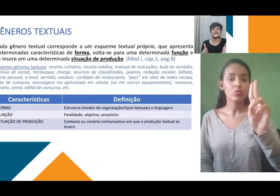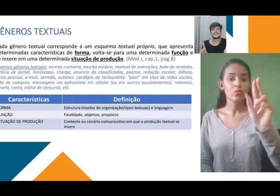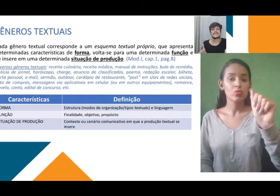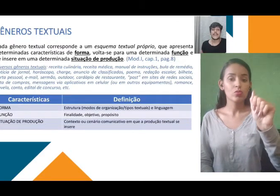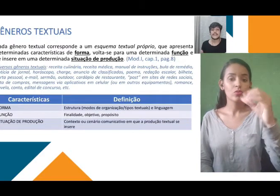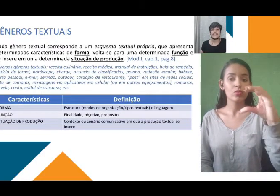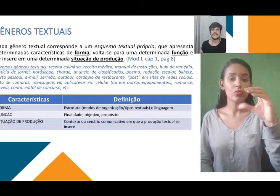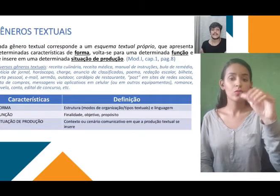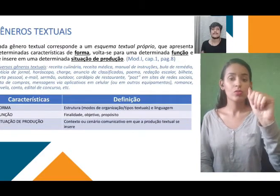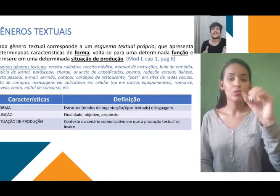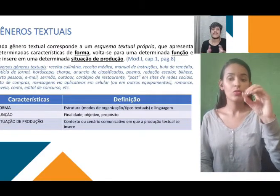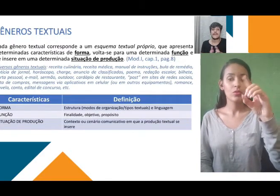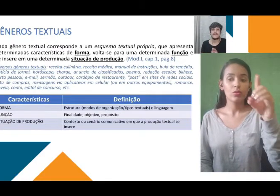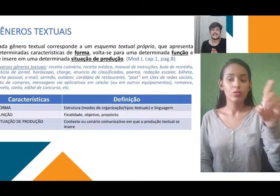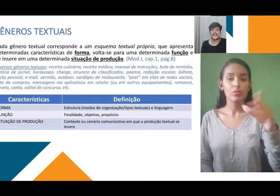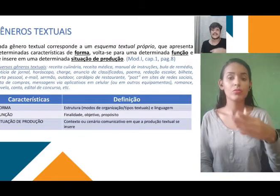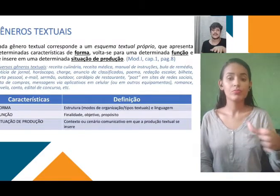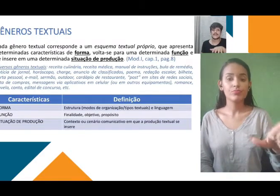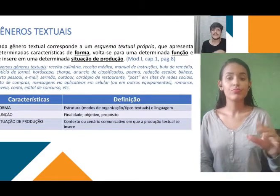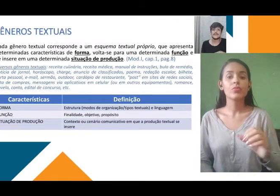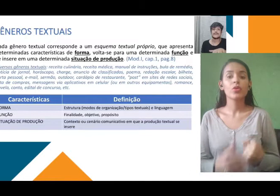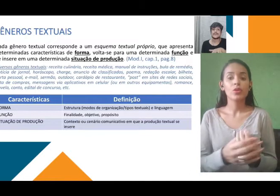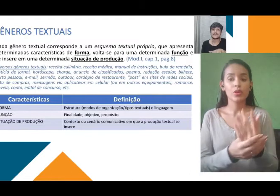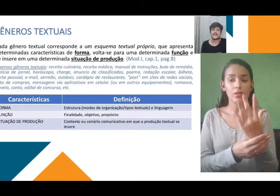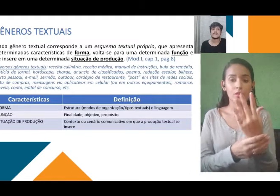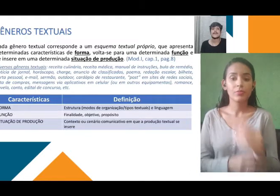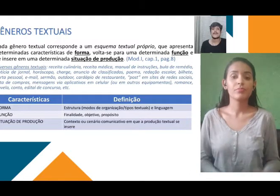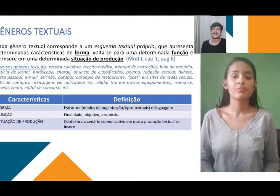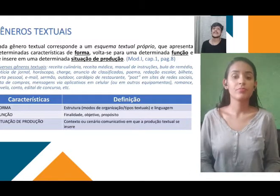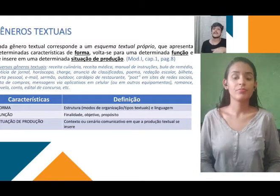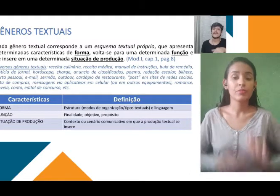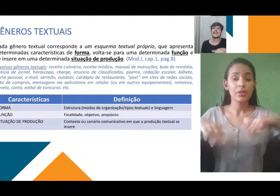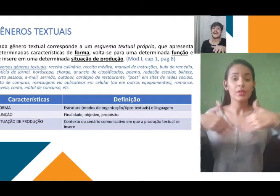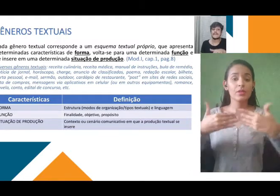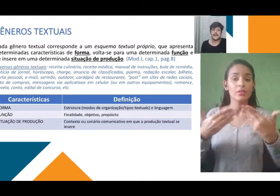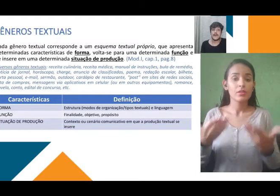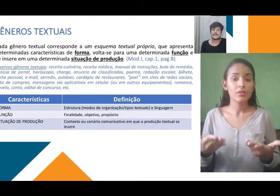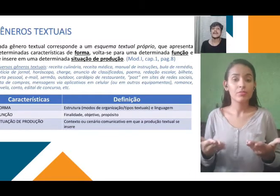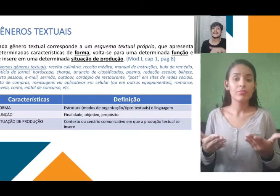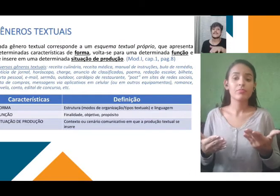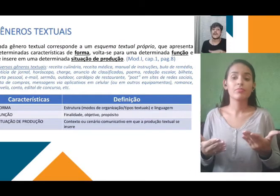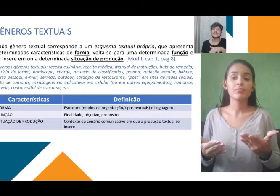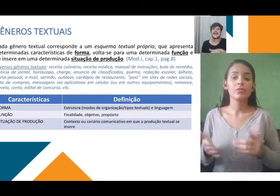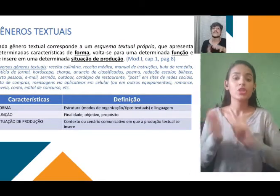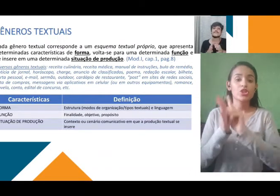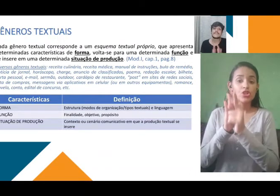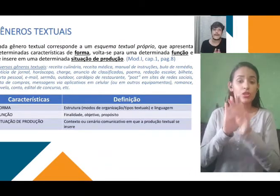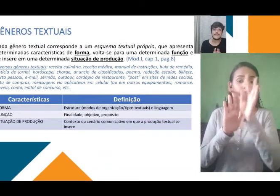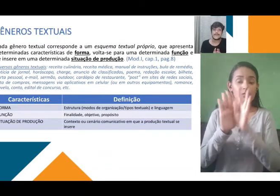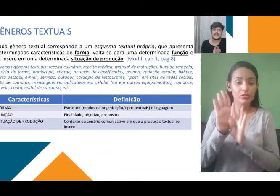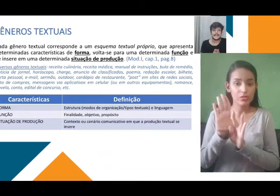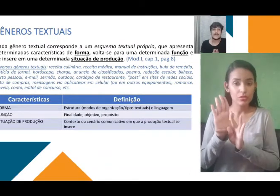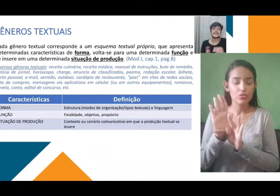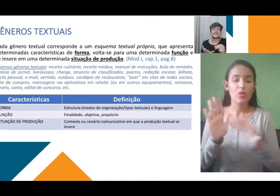mais abrangente, né, porque envolve ali a situação de produção, né, envolve a forma, envolve a